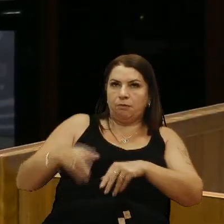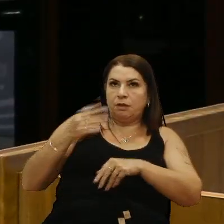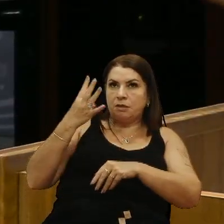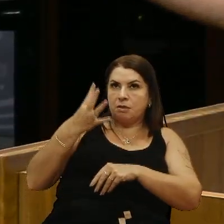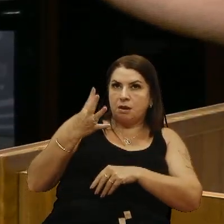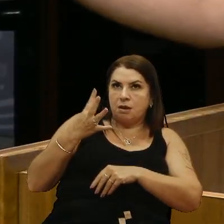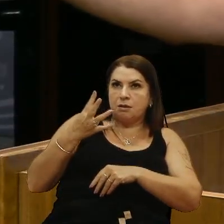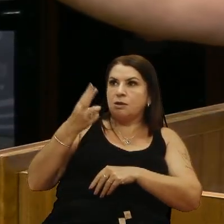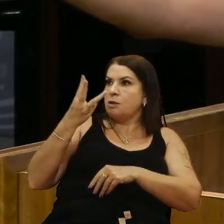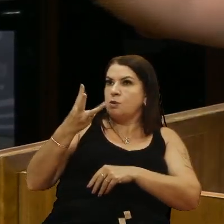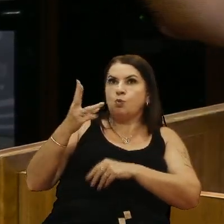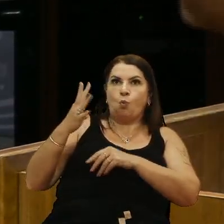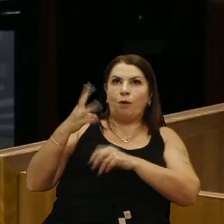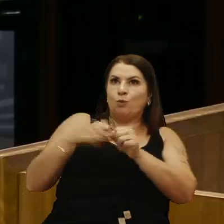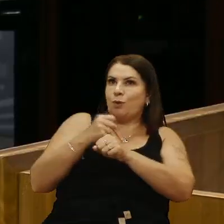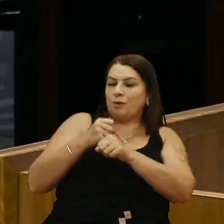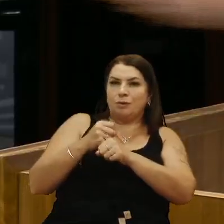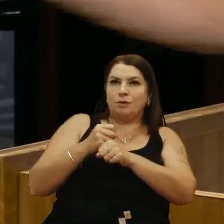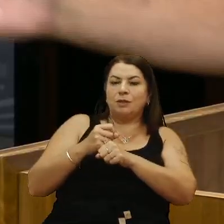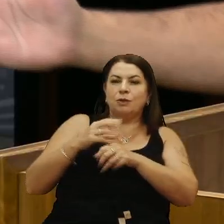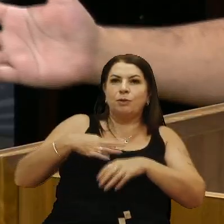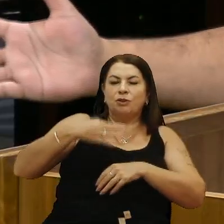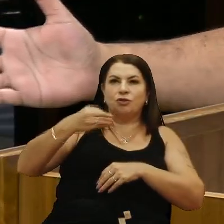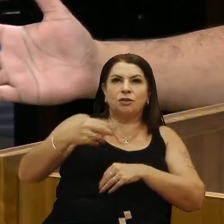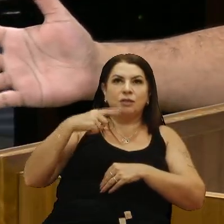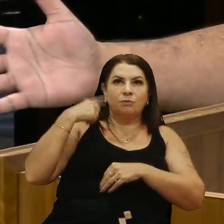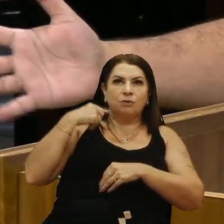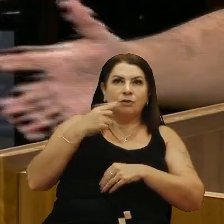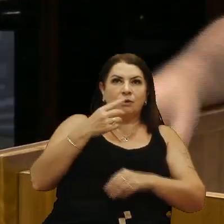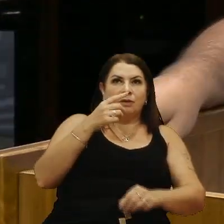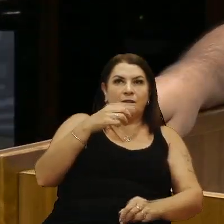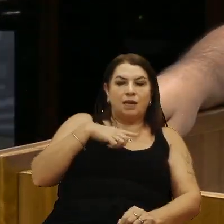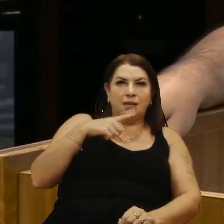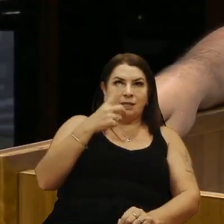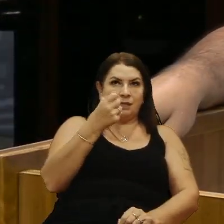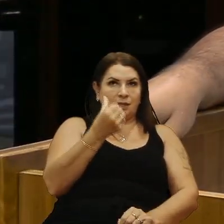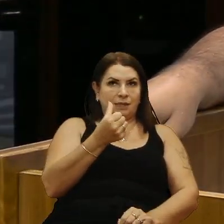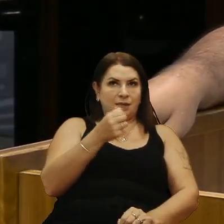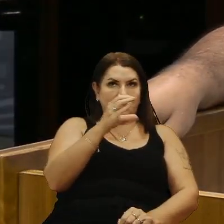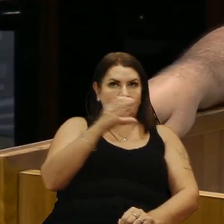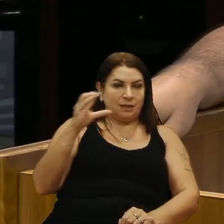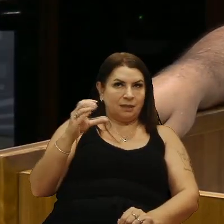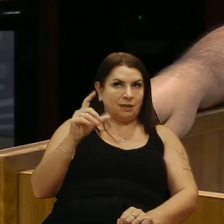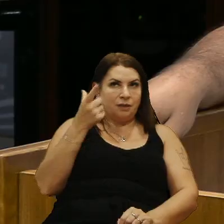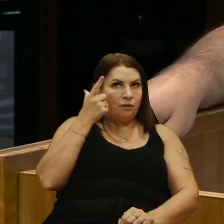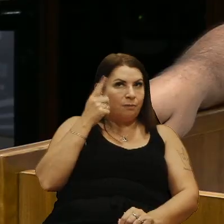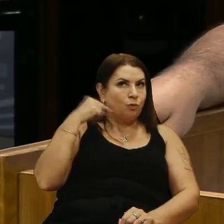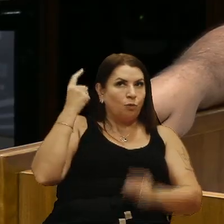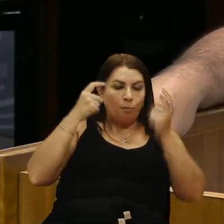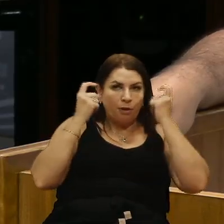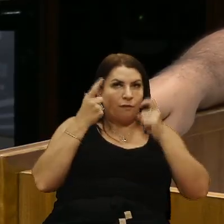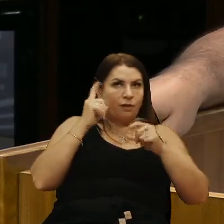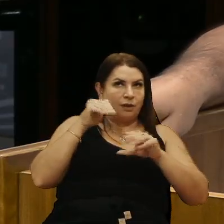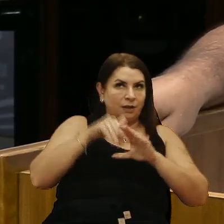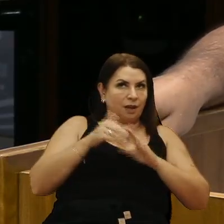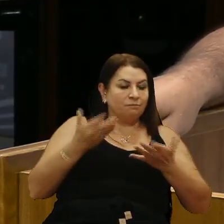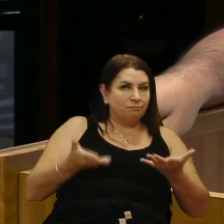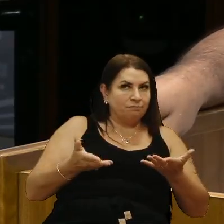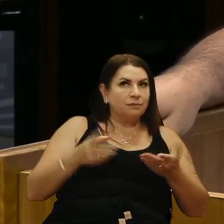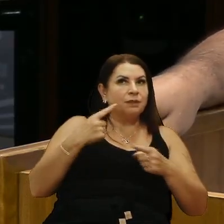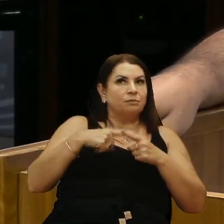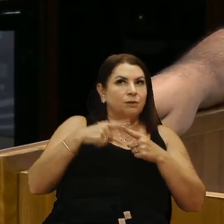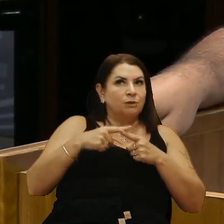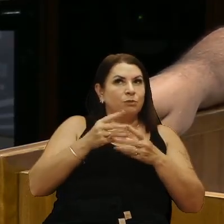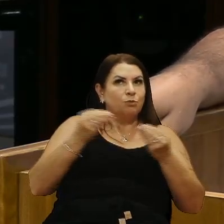um candidato a deputado que tem 100 CCs está preocupado que não vai se reeleger, é porque